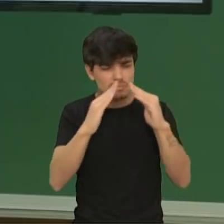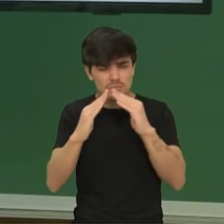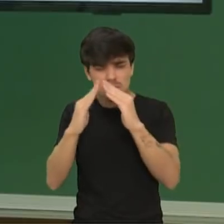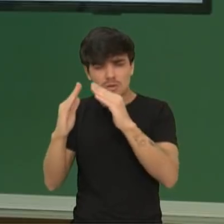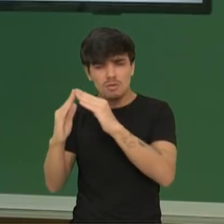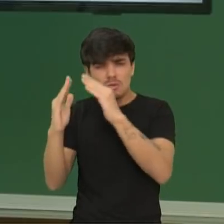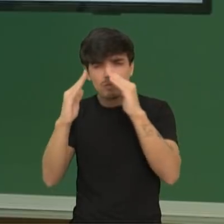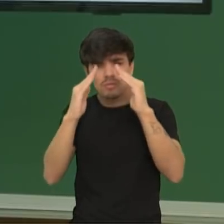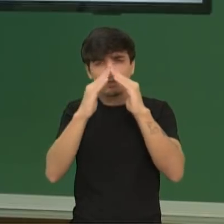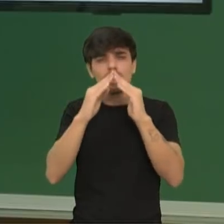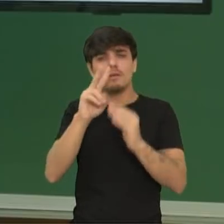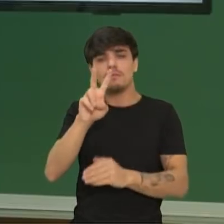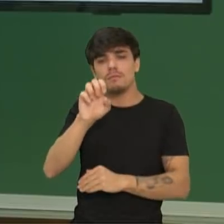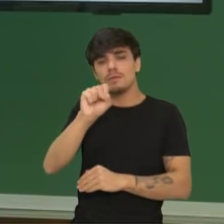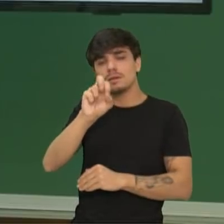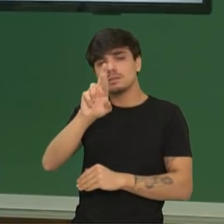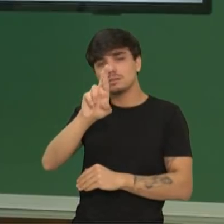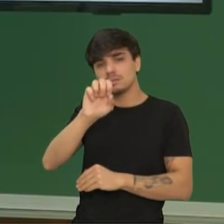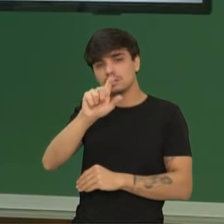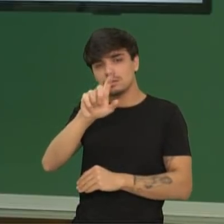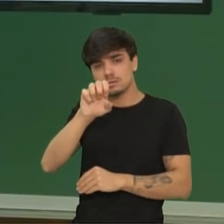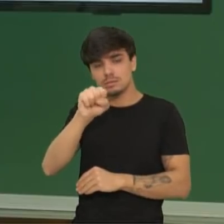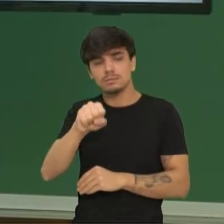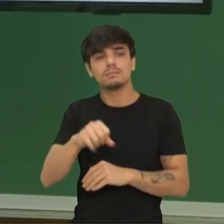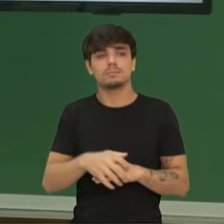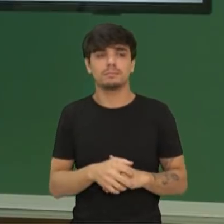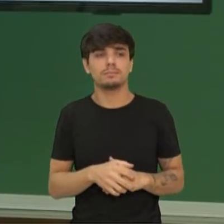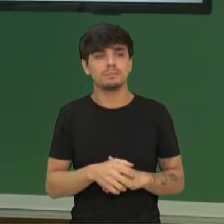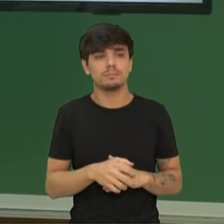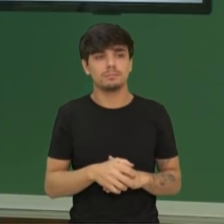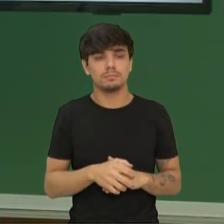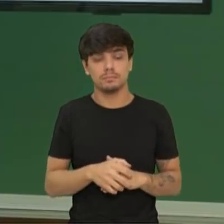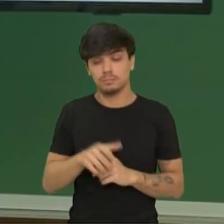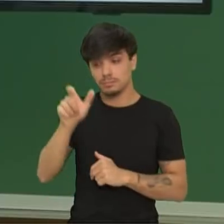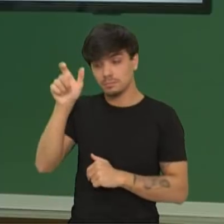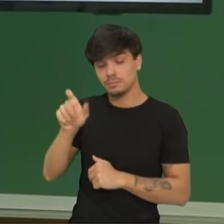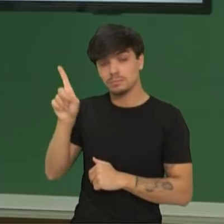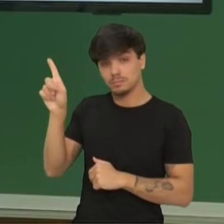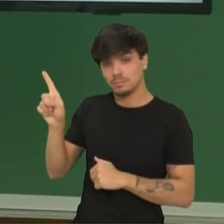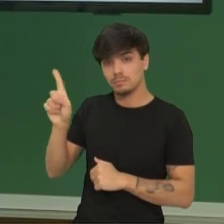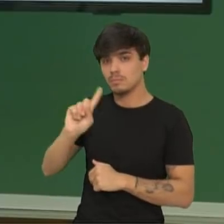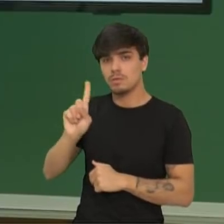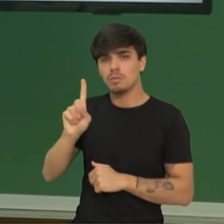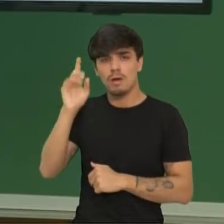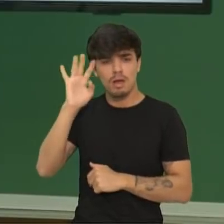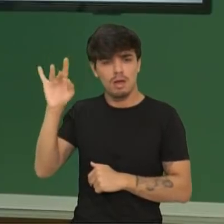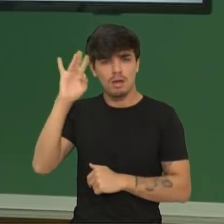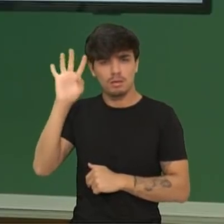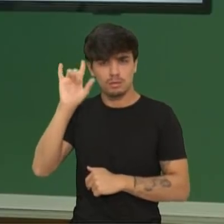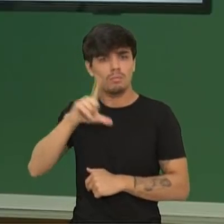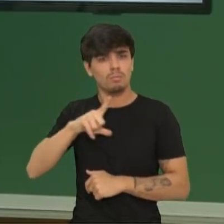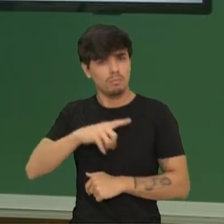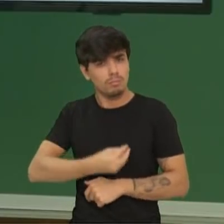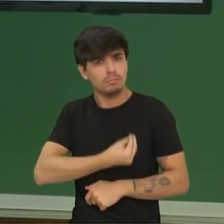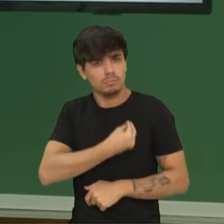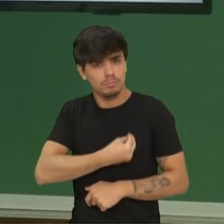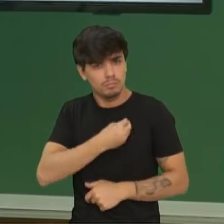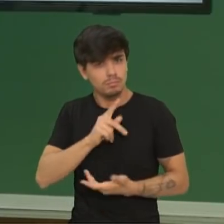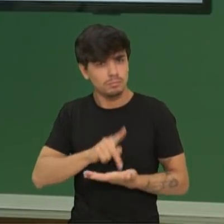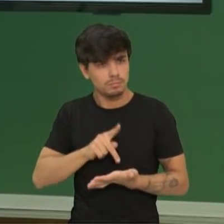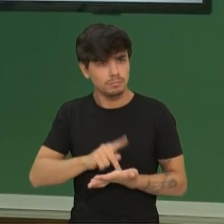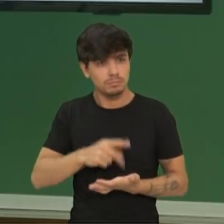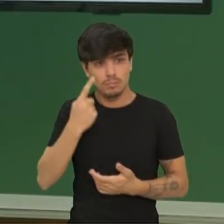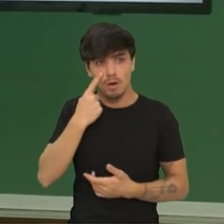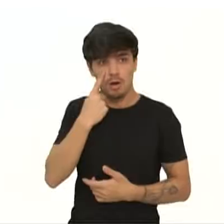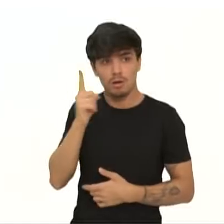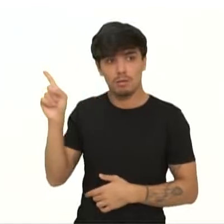Então, este nosso querido D'Artagnan não é só um personagem fictício, sabia que ele existiu? Olha